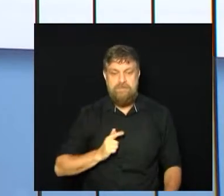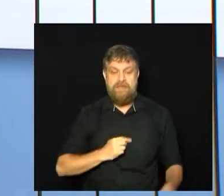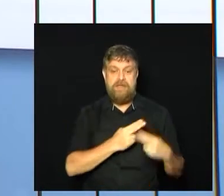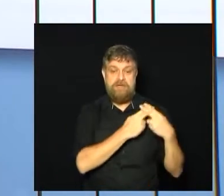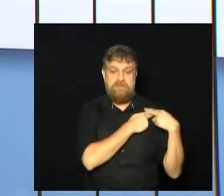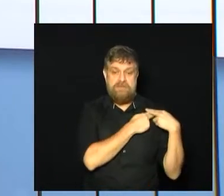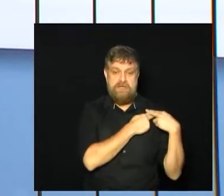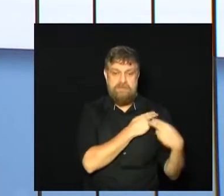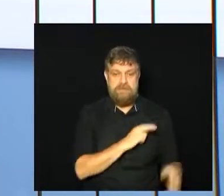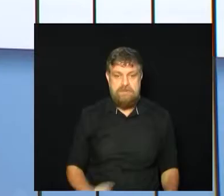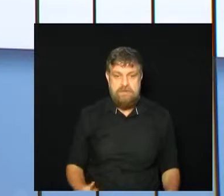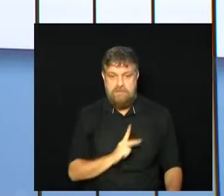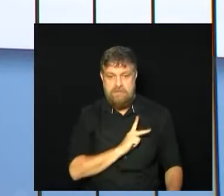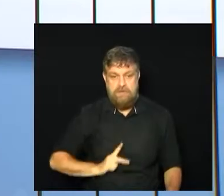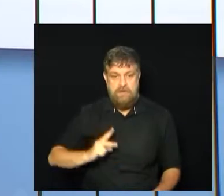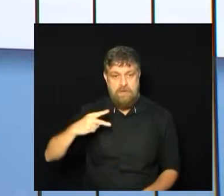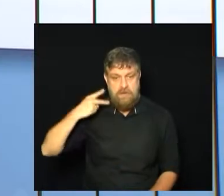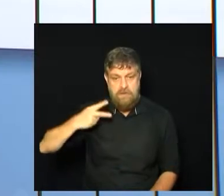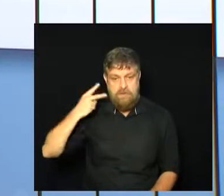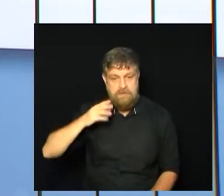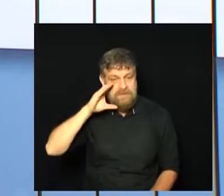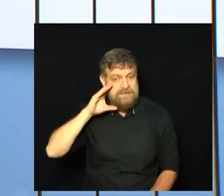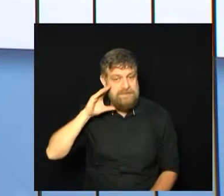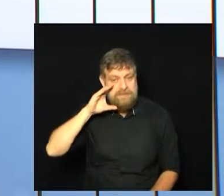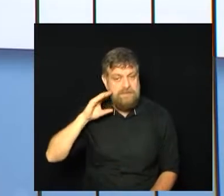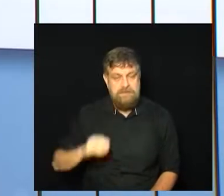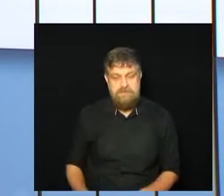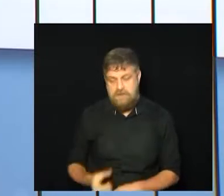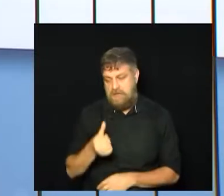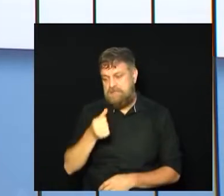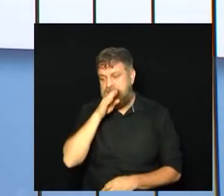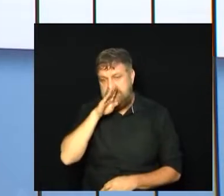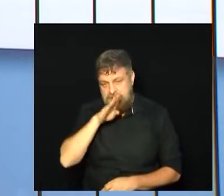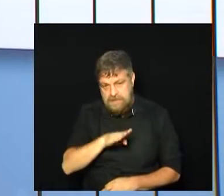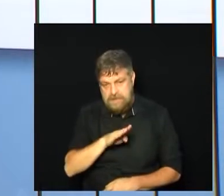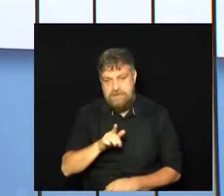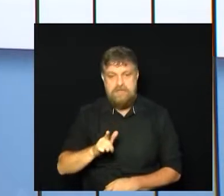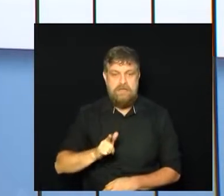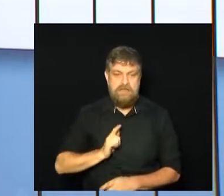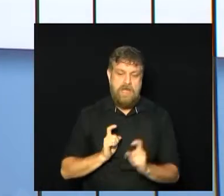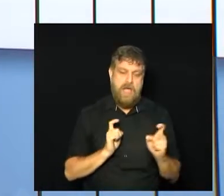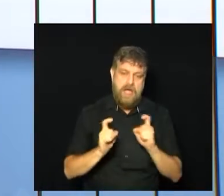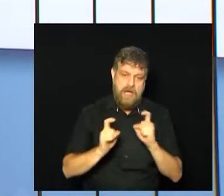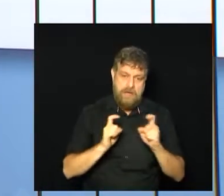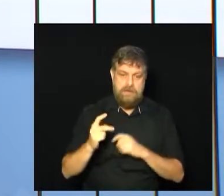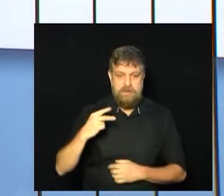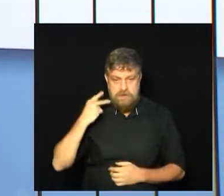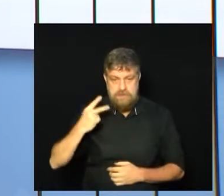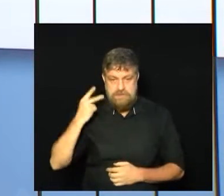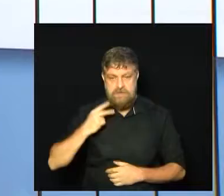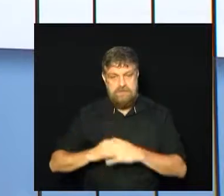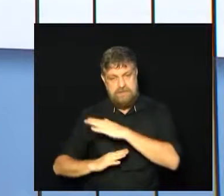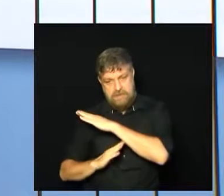presidida, esta comissão, pelo vereador Luiz Cirilo. E às 6 da tarde, claro, a reunião ordinária aqui do